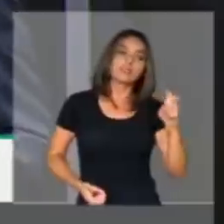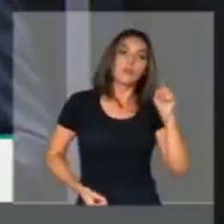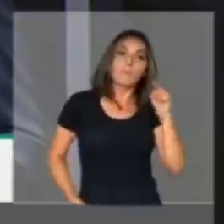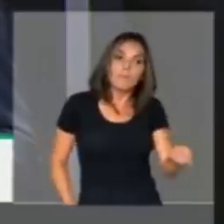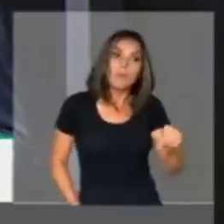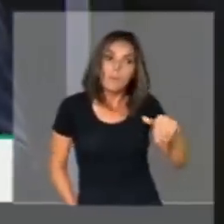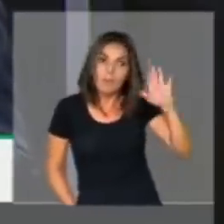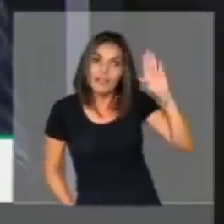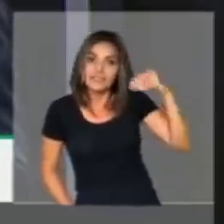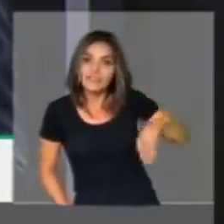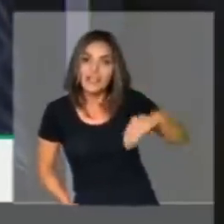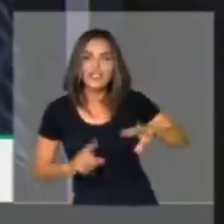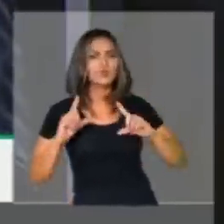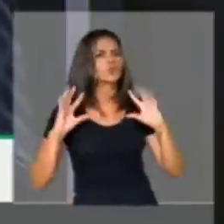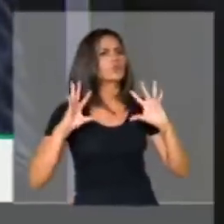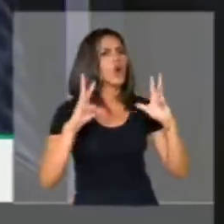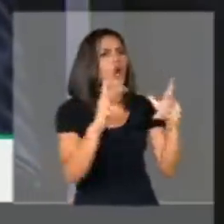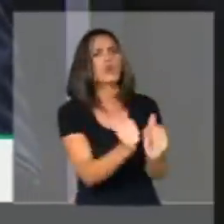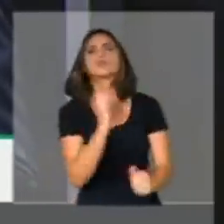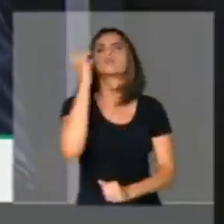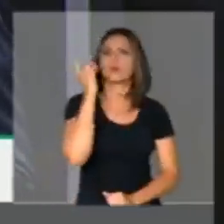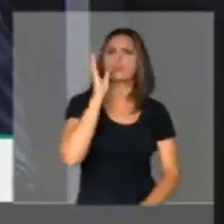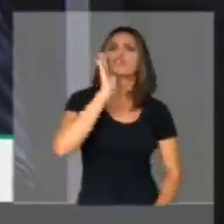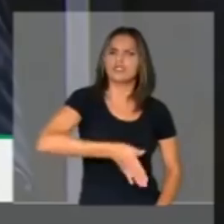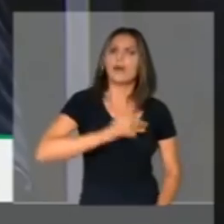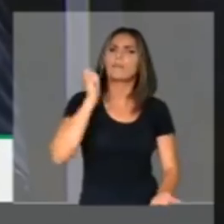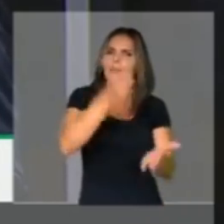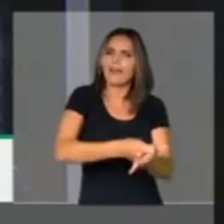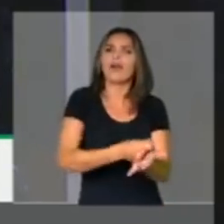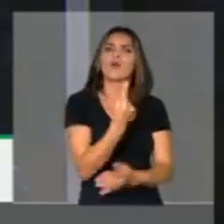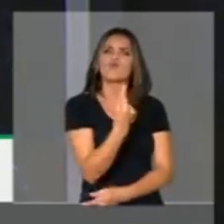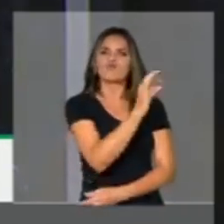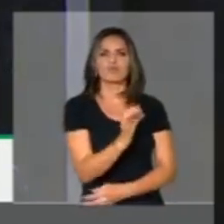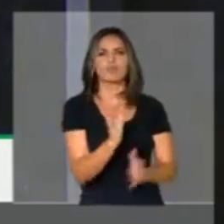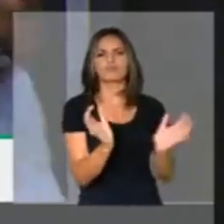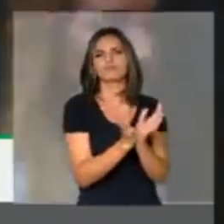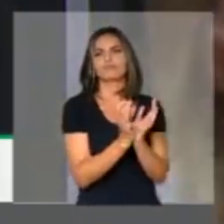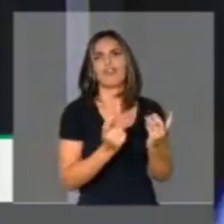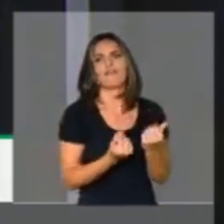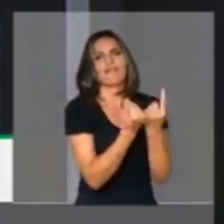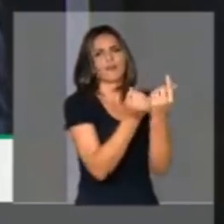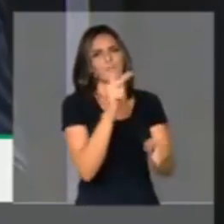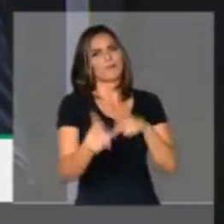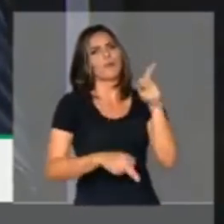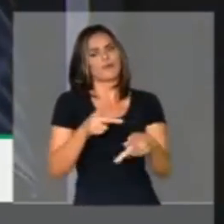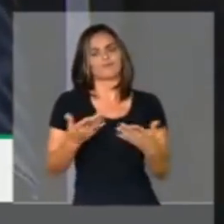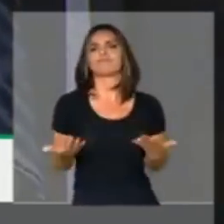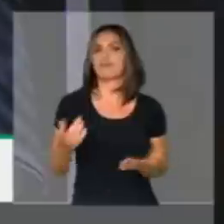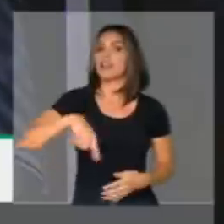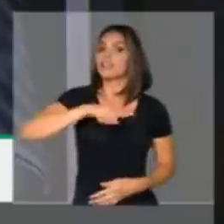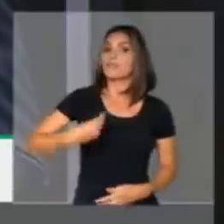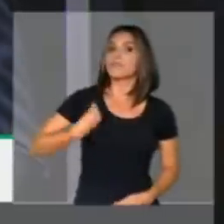25 mil reais ou mais, todos os parlamentares que estão aqui fazem parte do 1% mais rico da população. Lembrando, senhores, que a gente está num